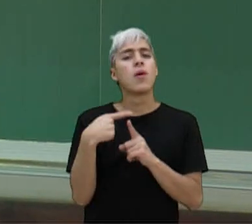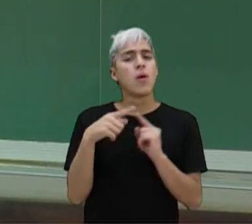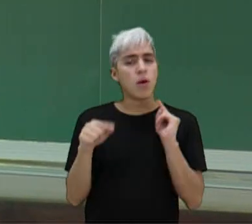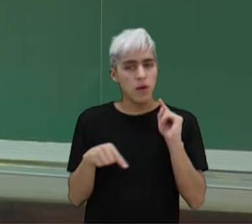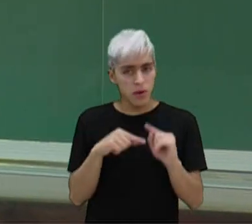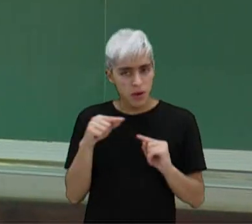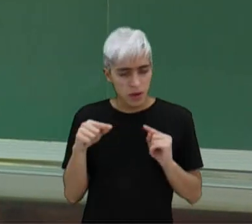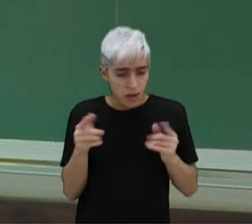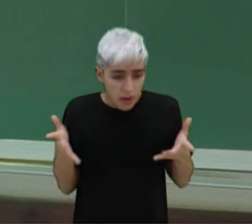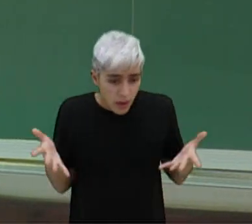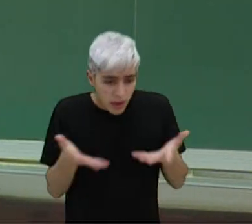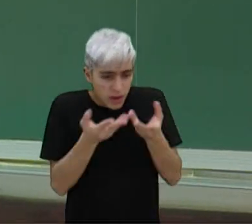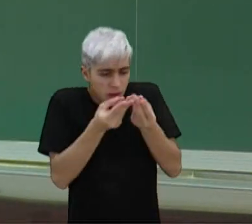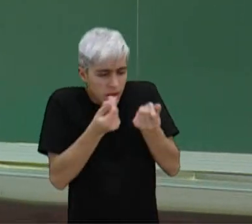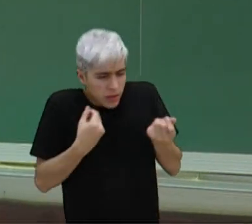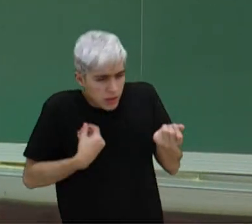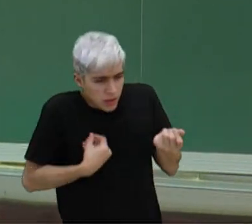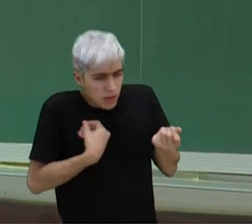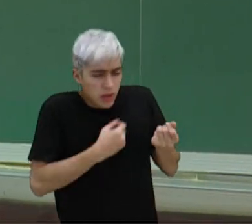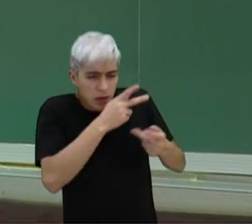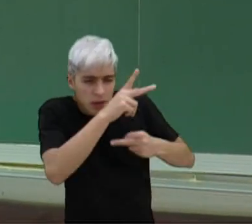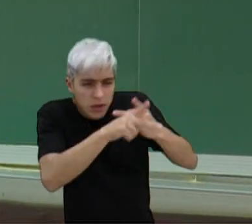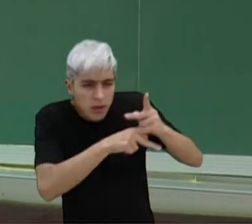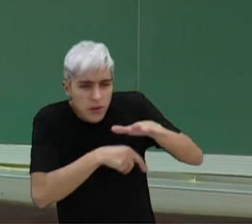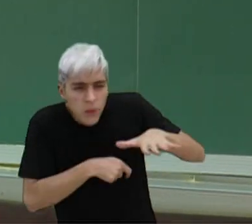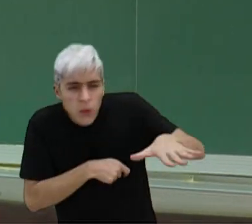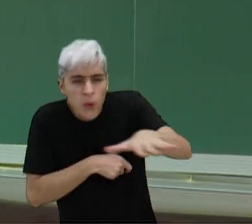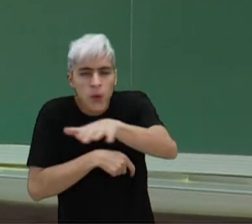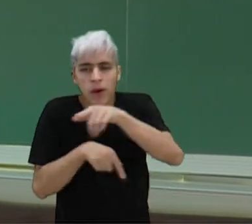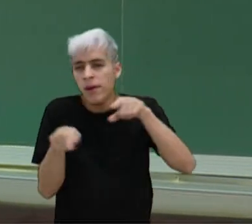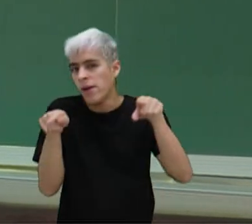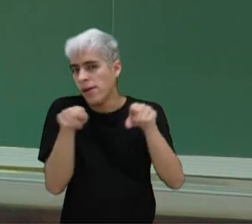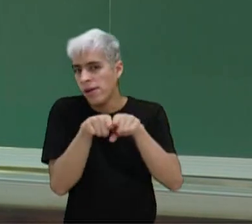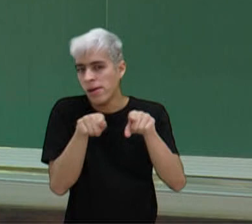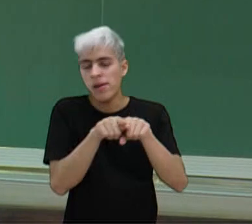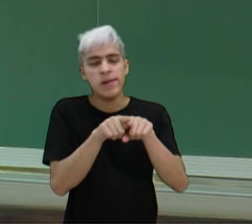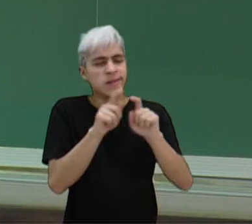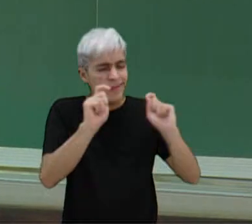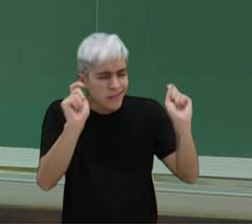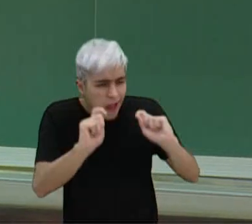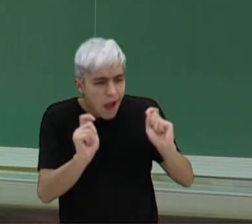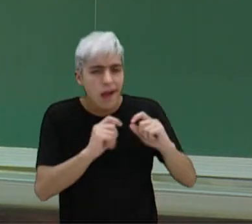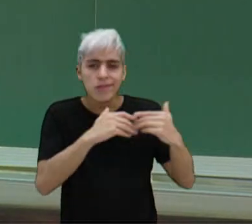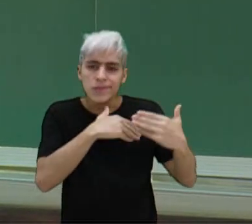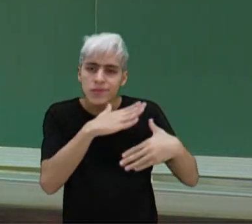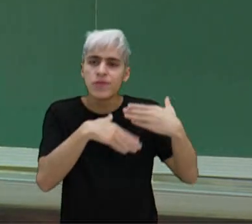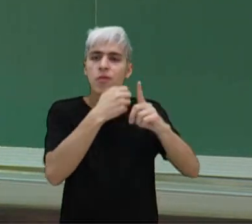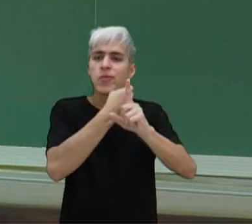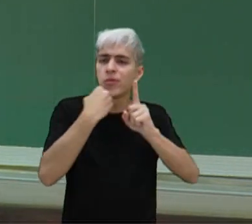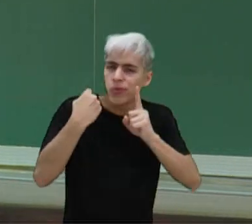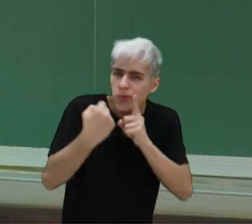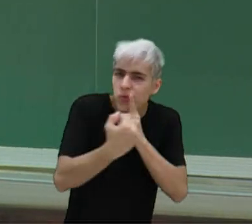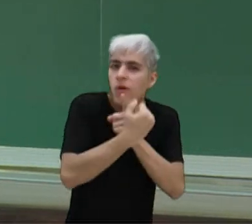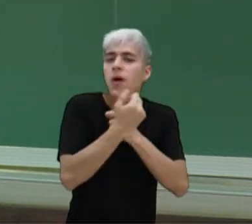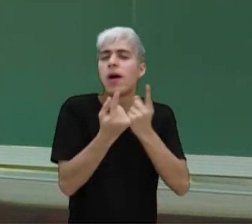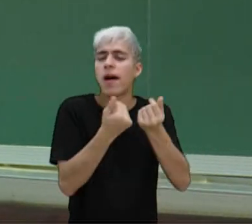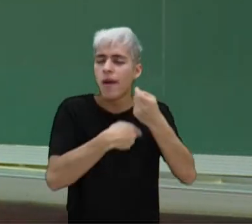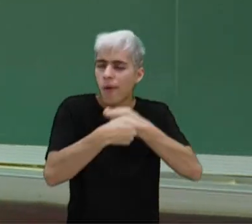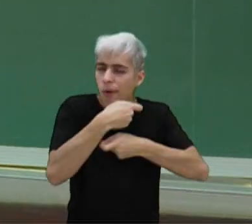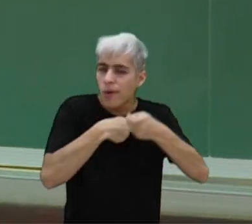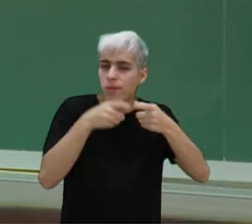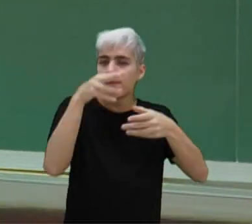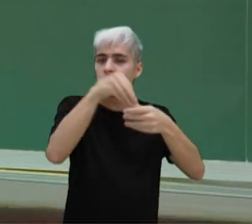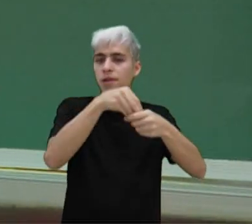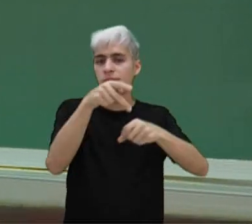ele promove a qualidade de vida da população e assim consegue ter um desenvolvimento social e econômico dentro